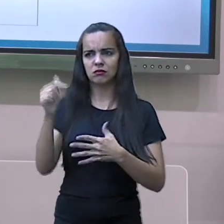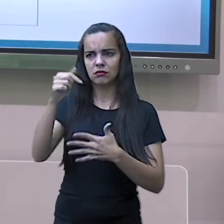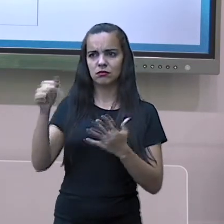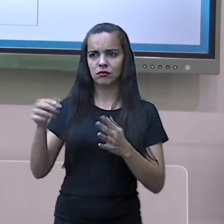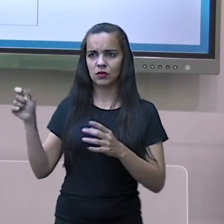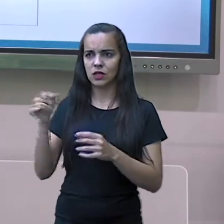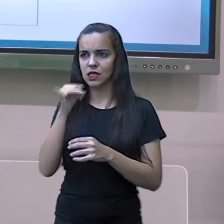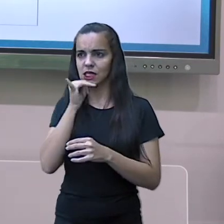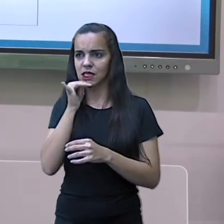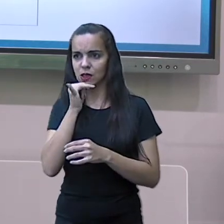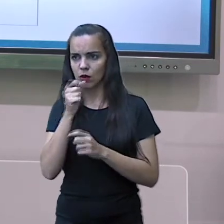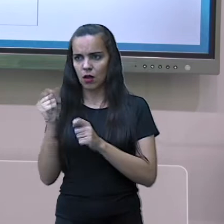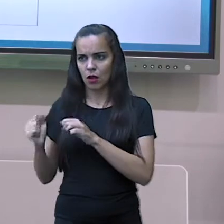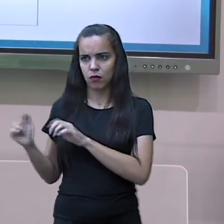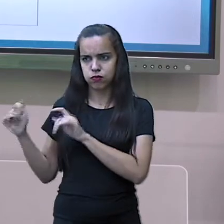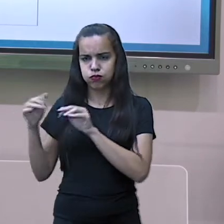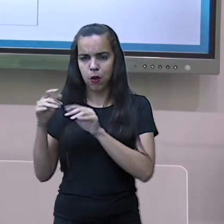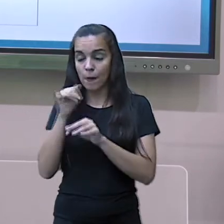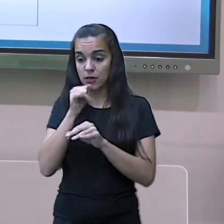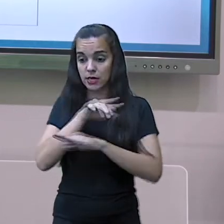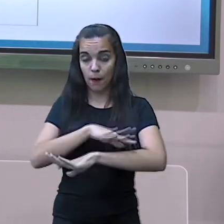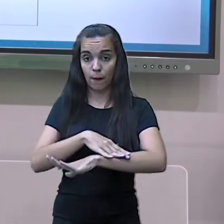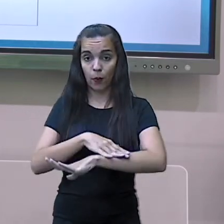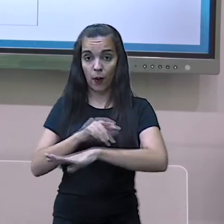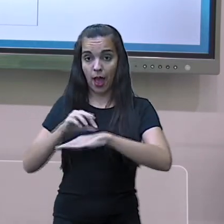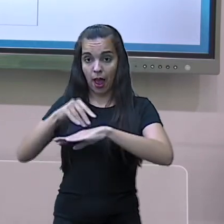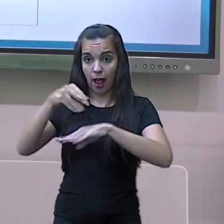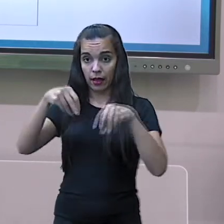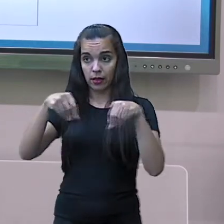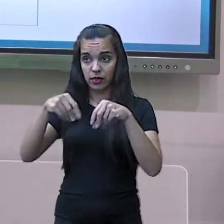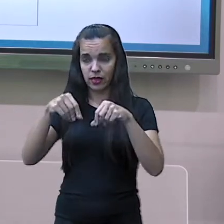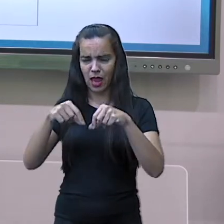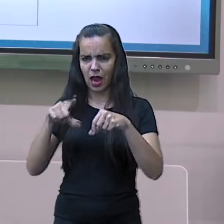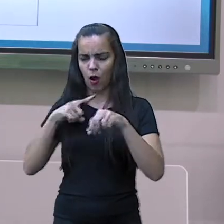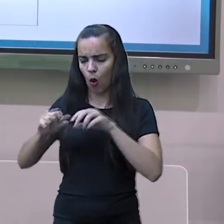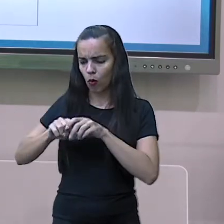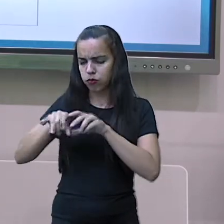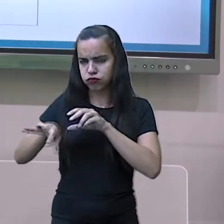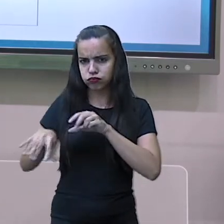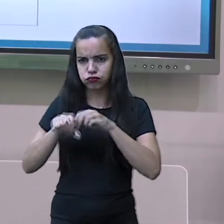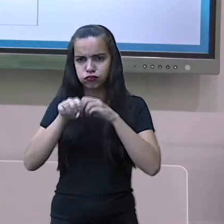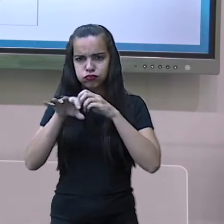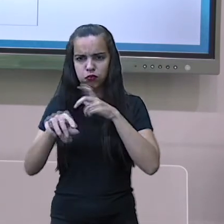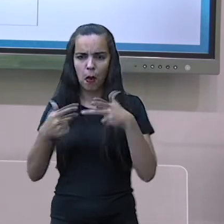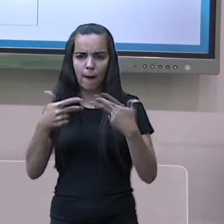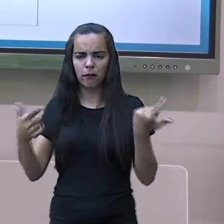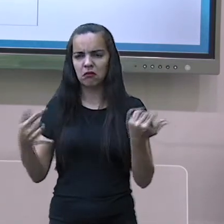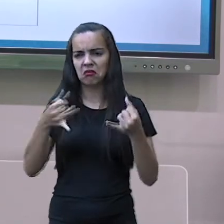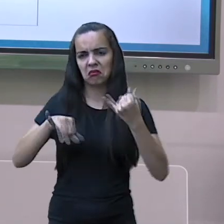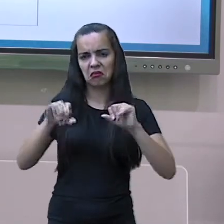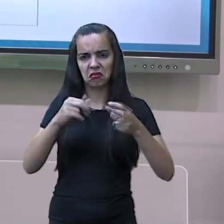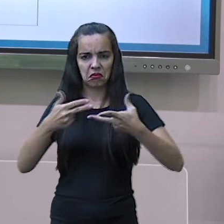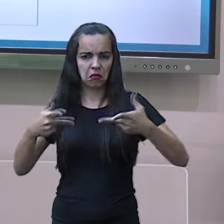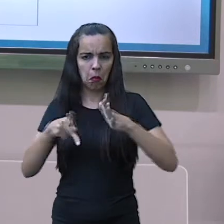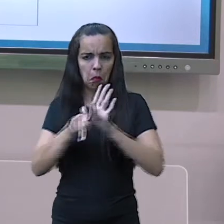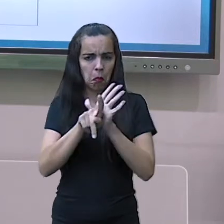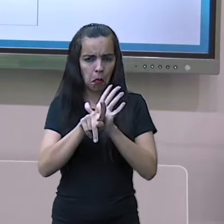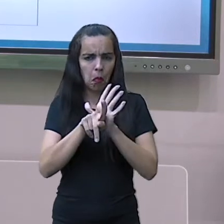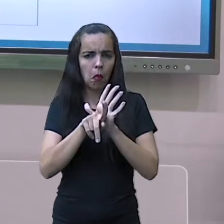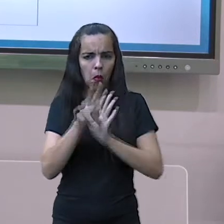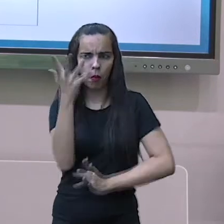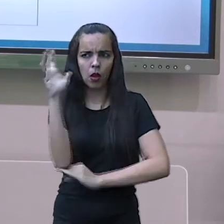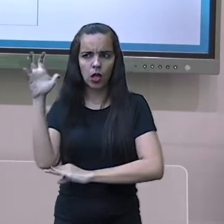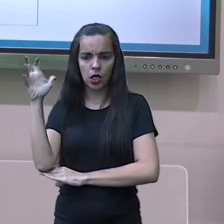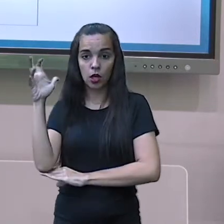solo ele solta muitos sedimentos, a água, a gente costuma usar uma expressão assim popular,